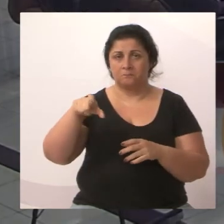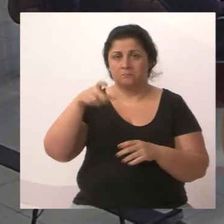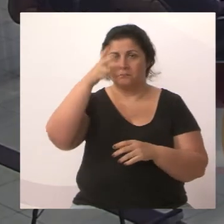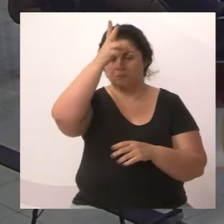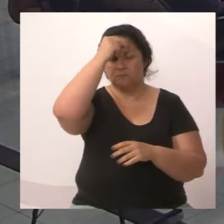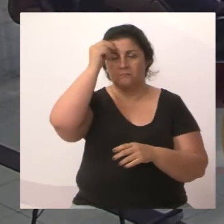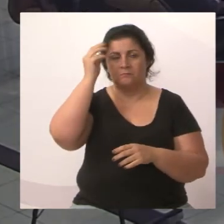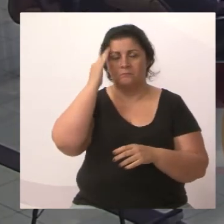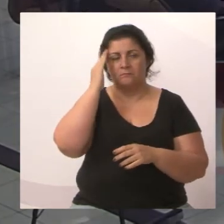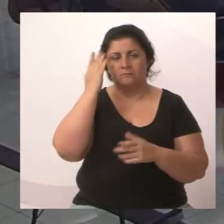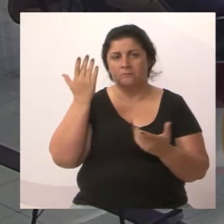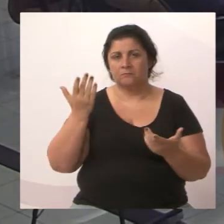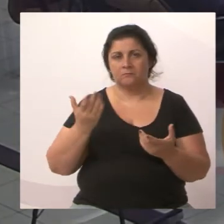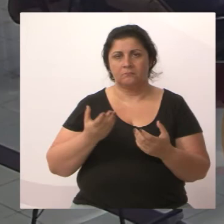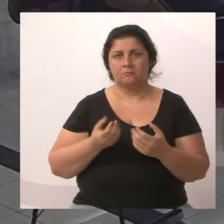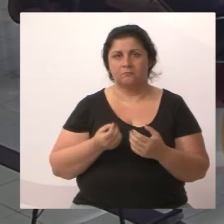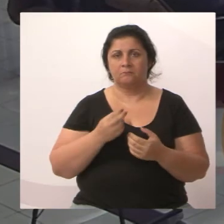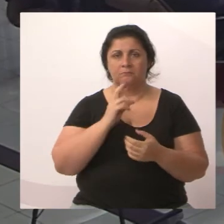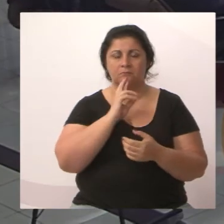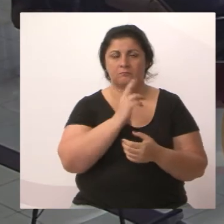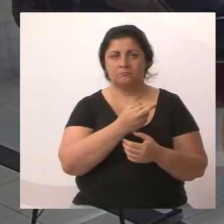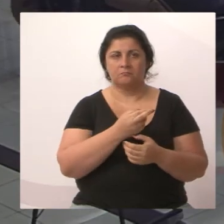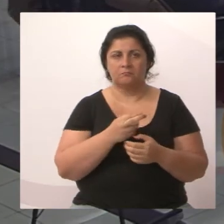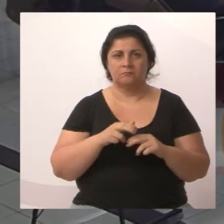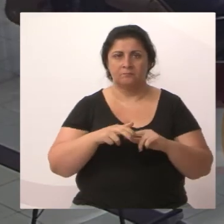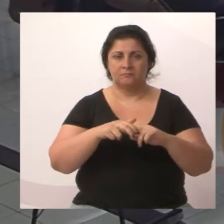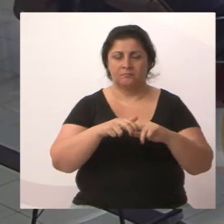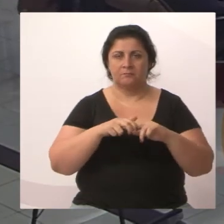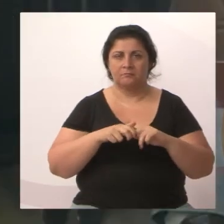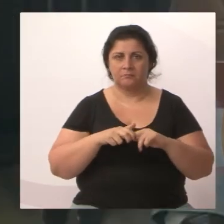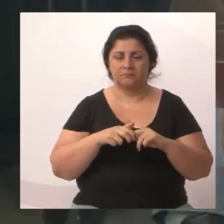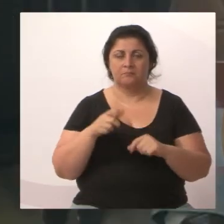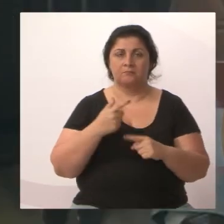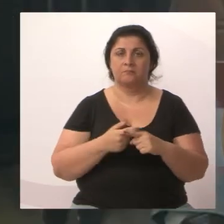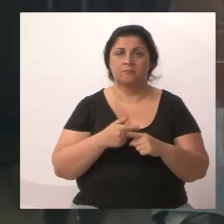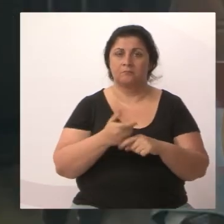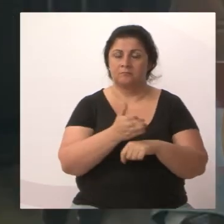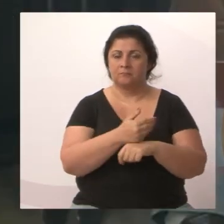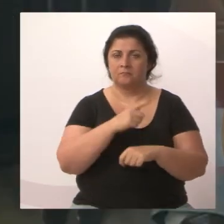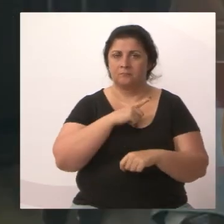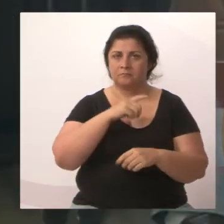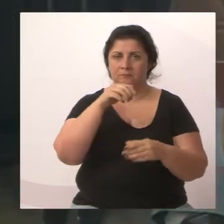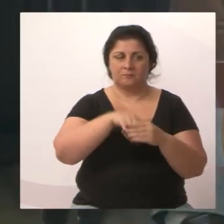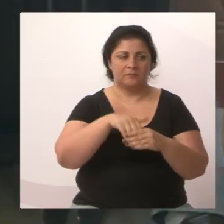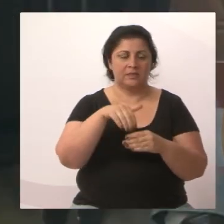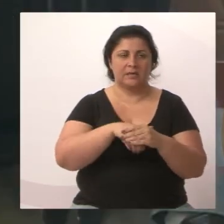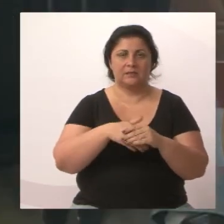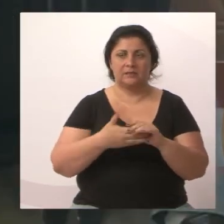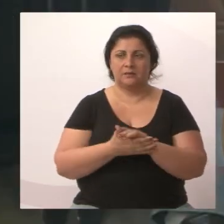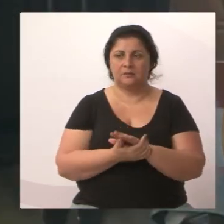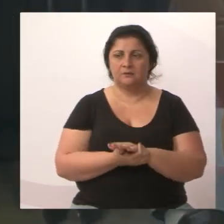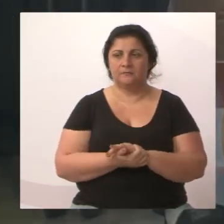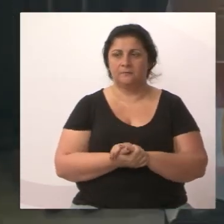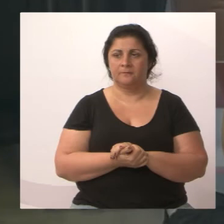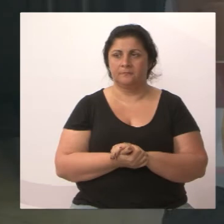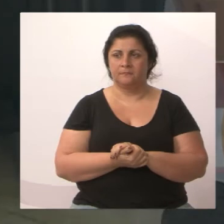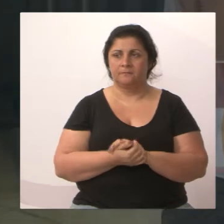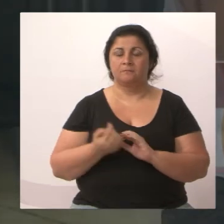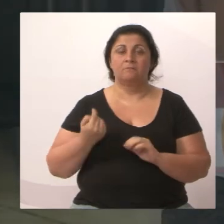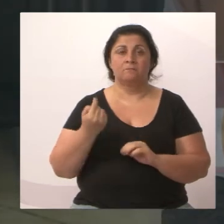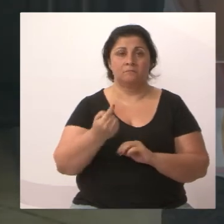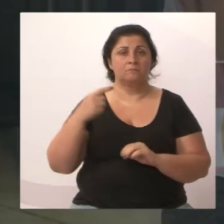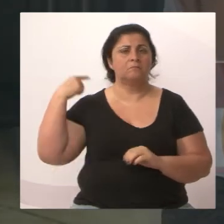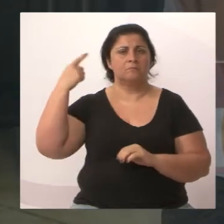daria o resultado, ele abriu mão mesmo. Da última vez que teve uma votação de contas aqui, se não me lembro se foi do Hamilton, veio um